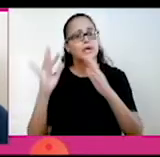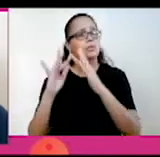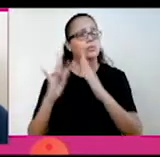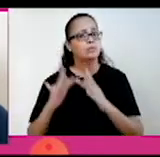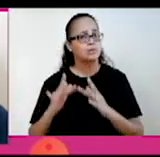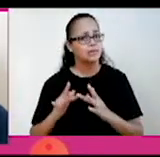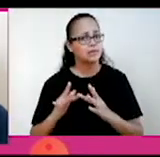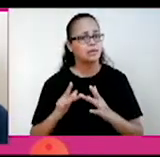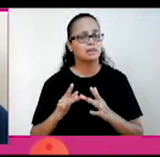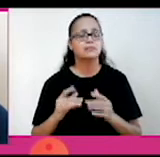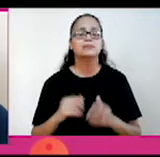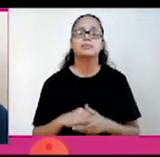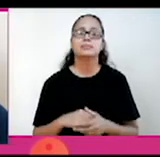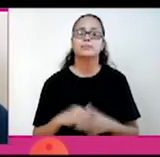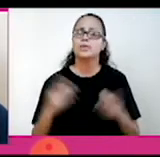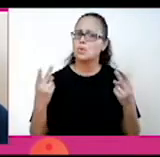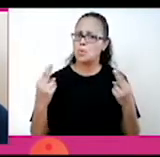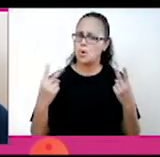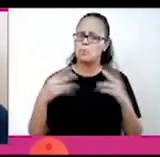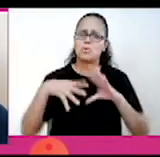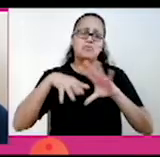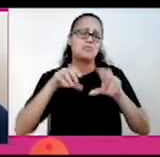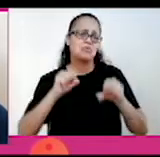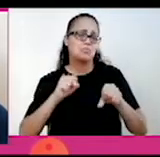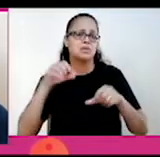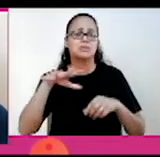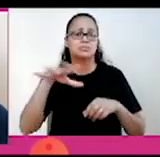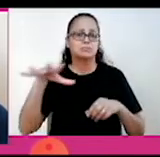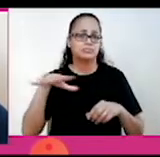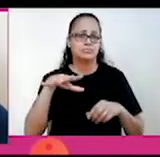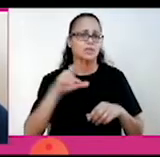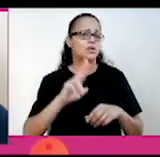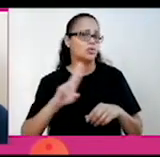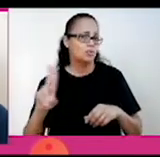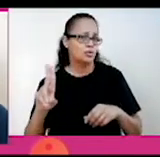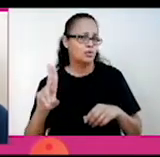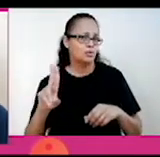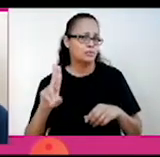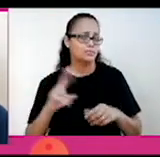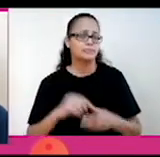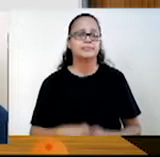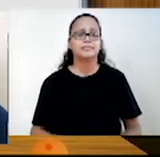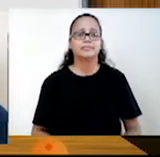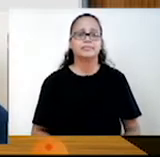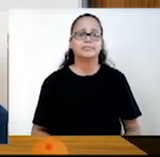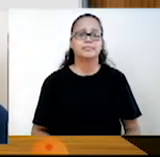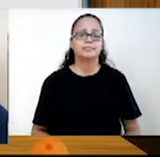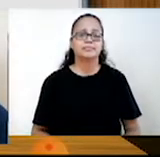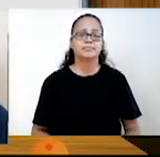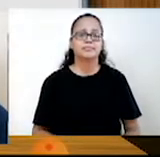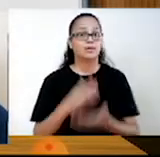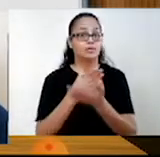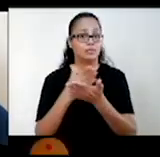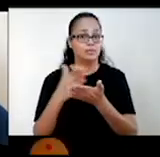aí, como se dá a formação desses fenômenos, qual o nome que se dá a eles. É um vídeo produzido pelo Climatempo.